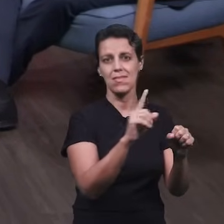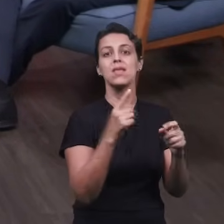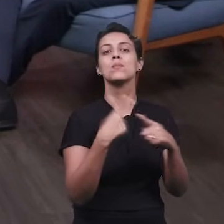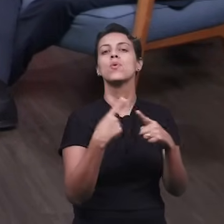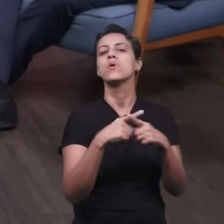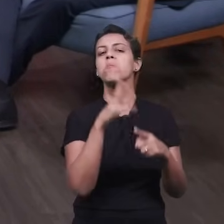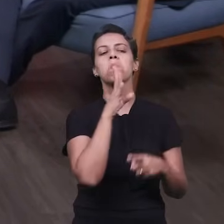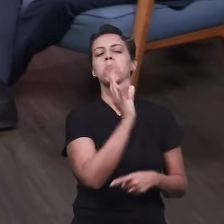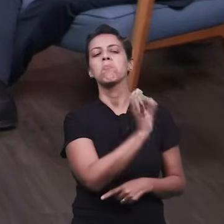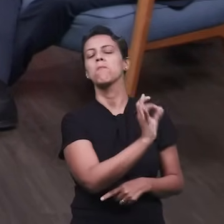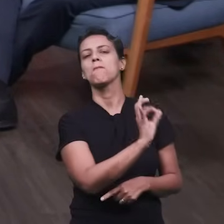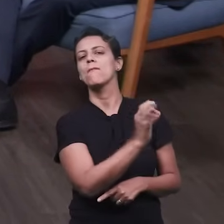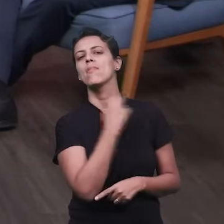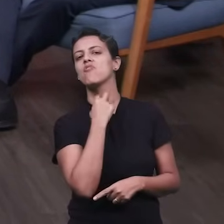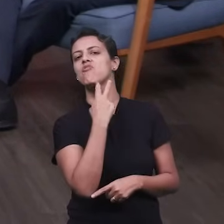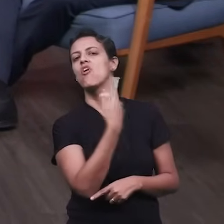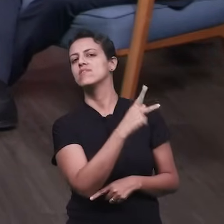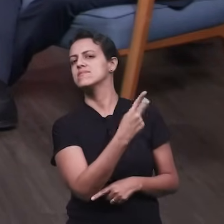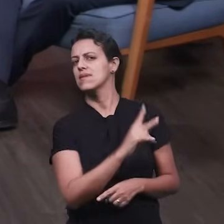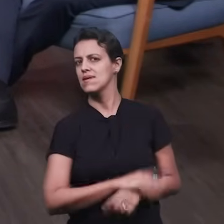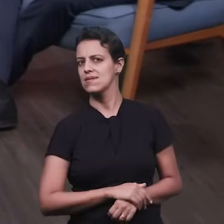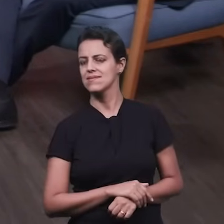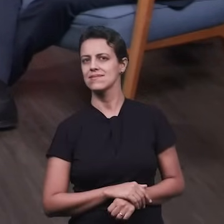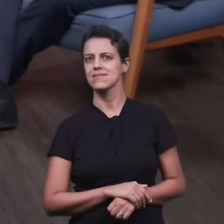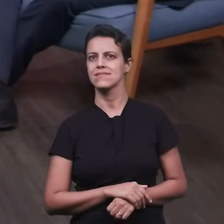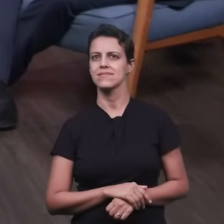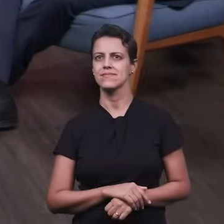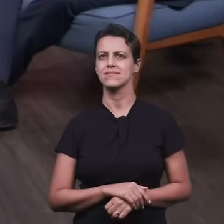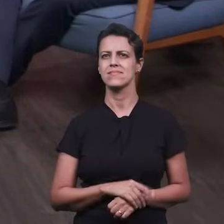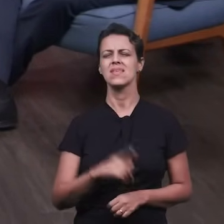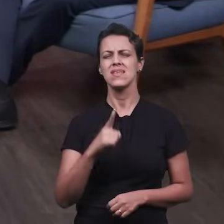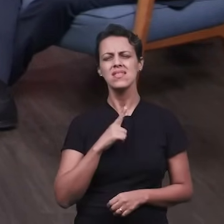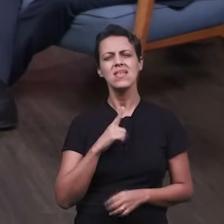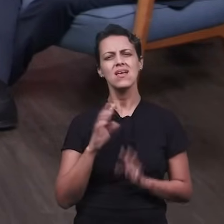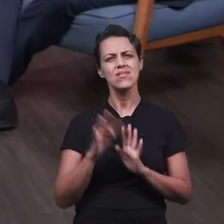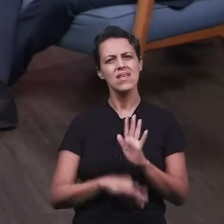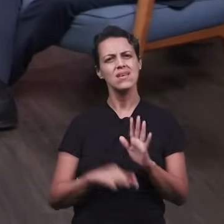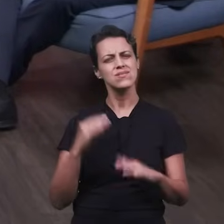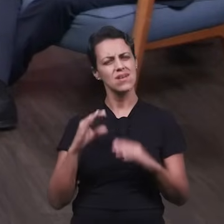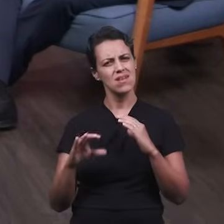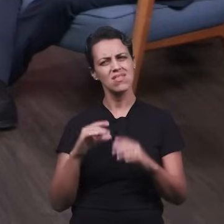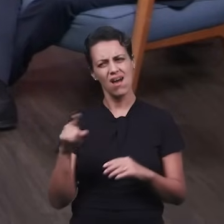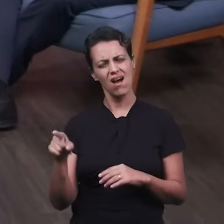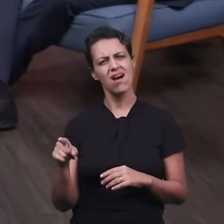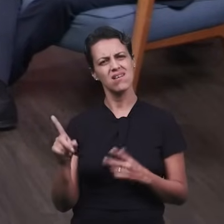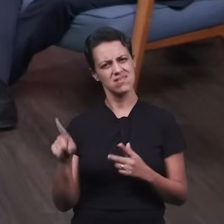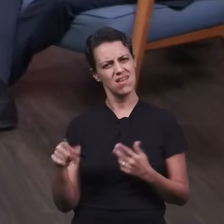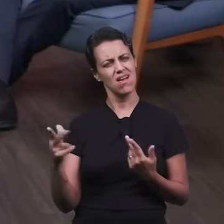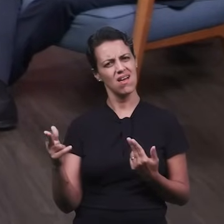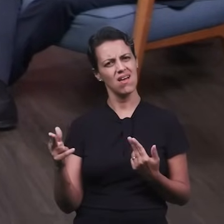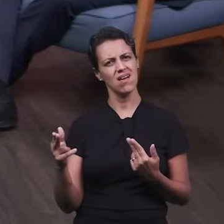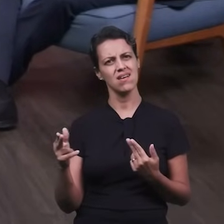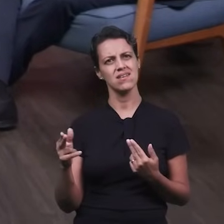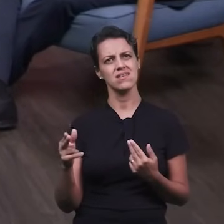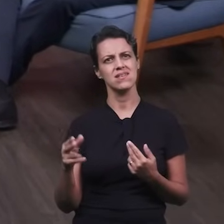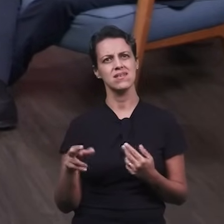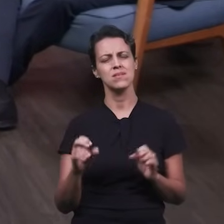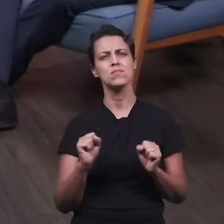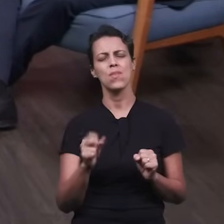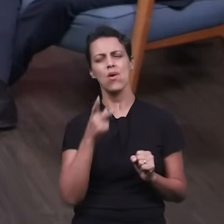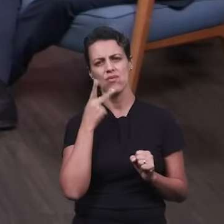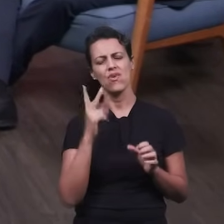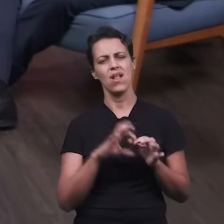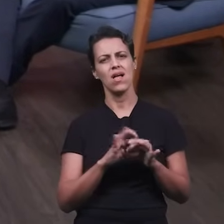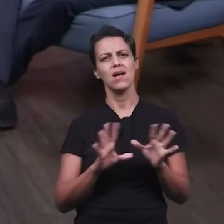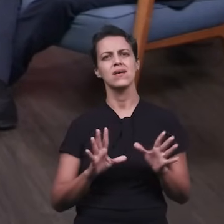o Adriano, e a gente, olhando esse texto, tem um texto de Cantares, né, Adriano? Eu posso até citar. Você queria fazer a menção? Pode, por